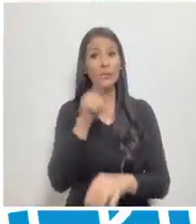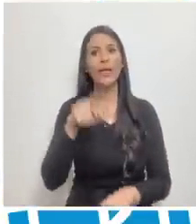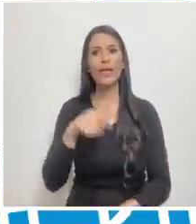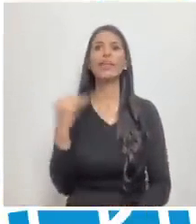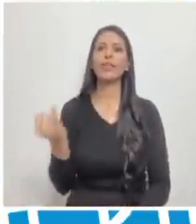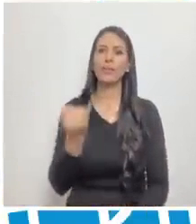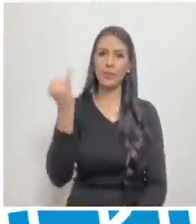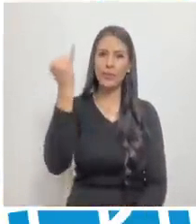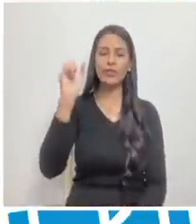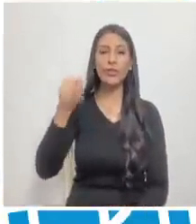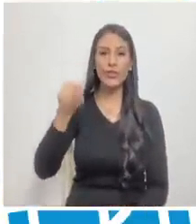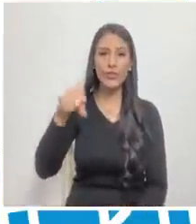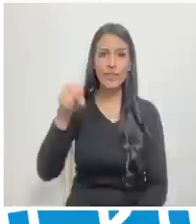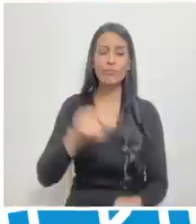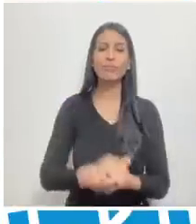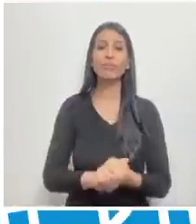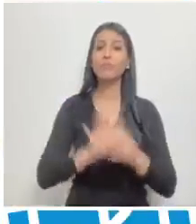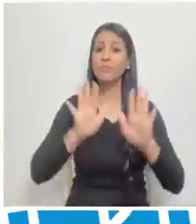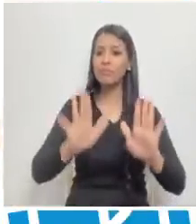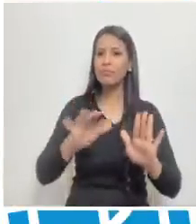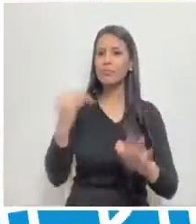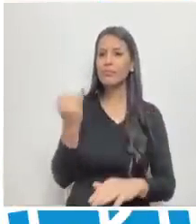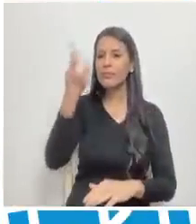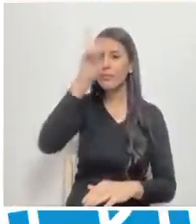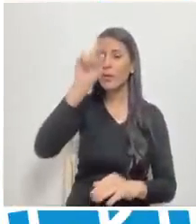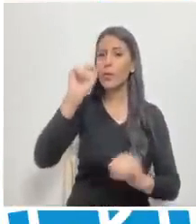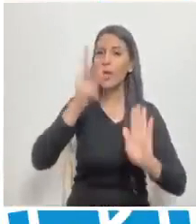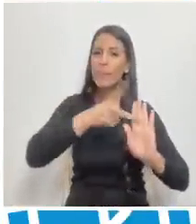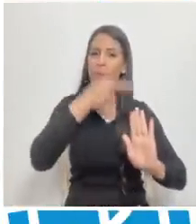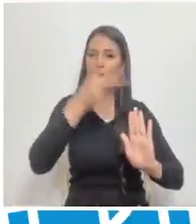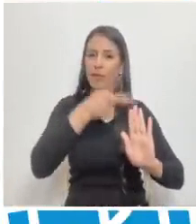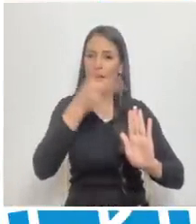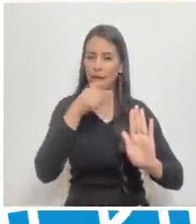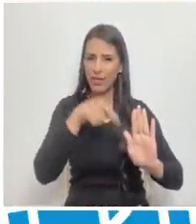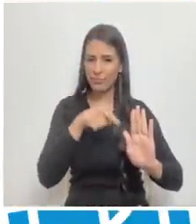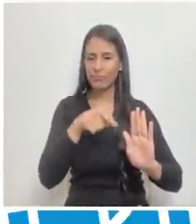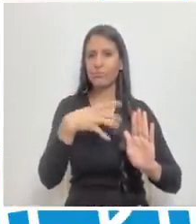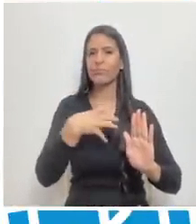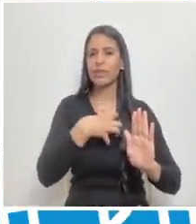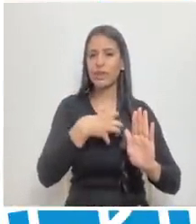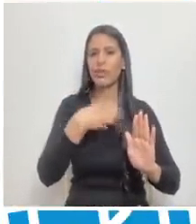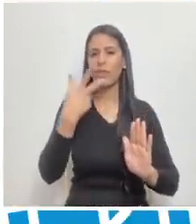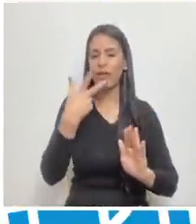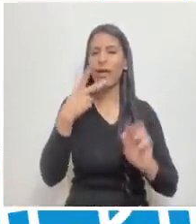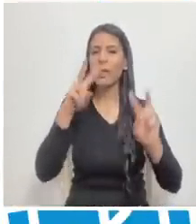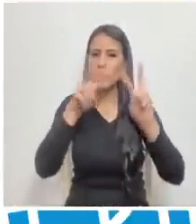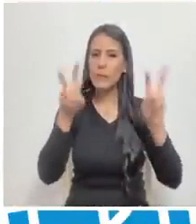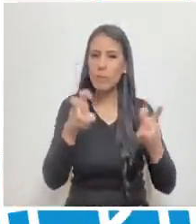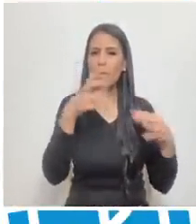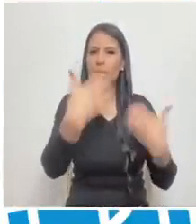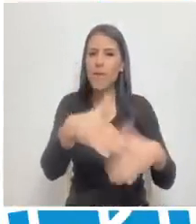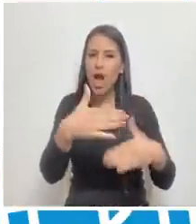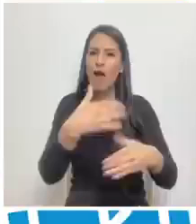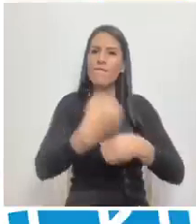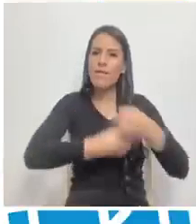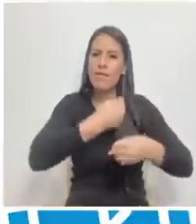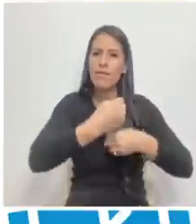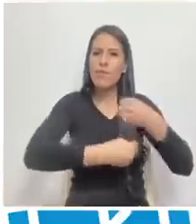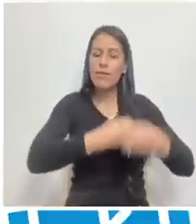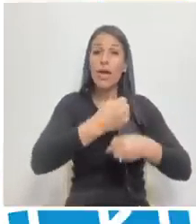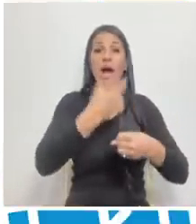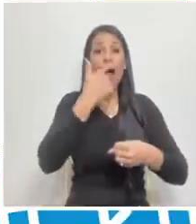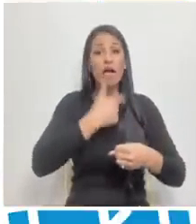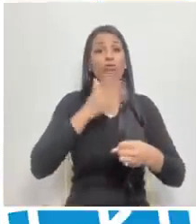essa portaria de avaliação todos os anos, eu acredito que ela foi revogada